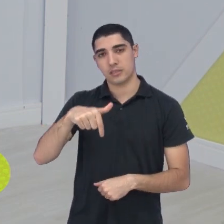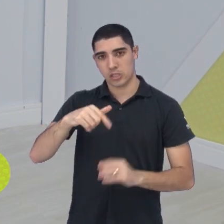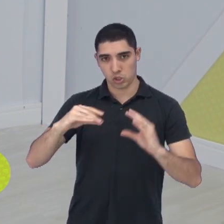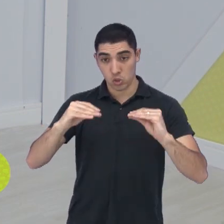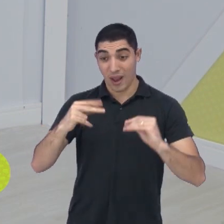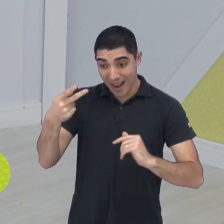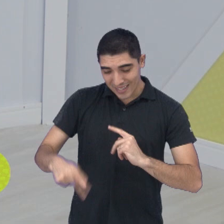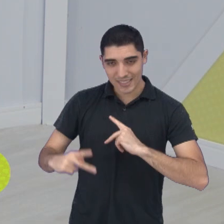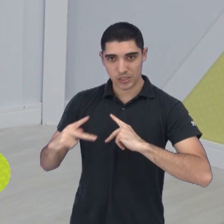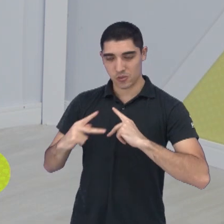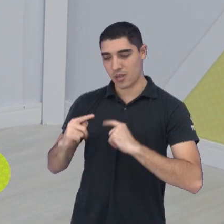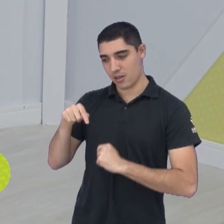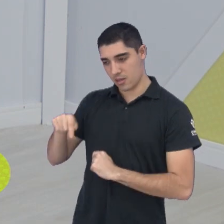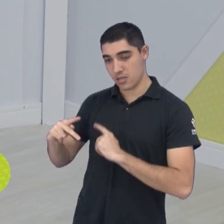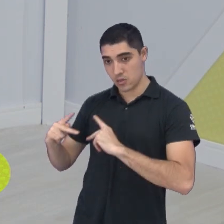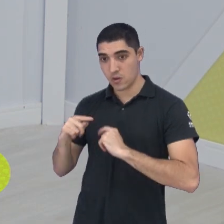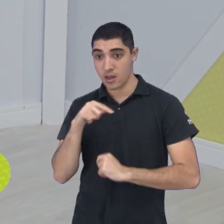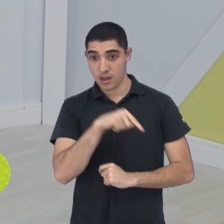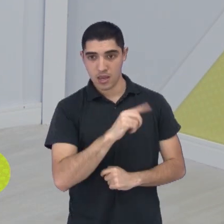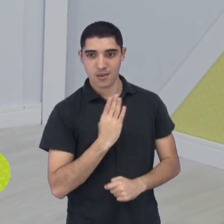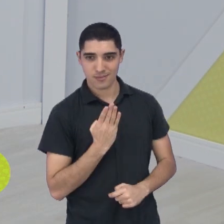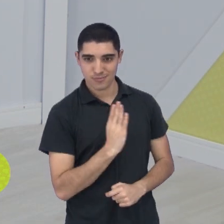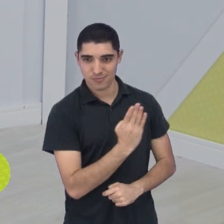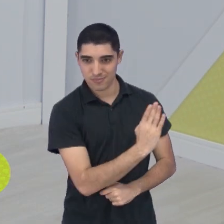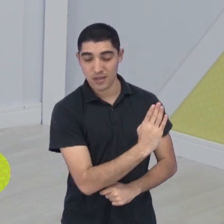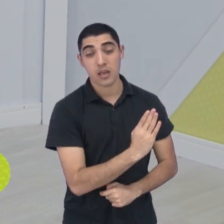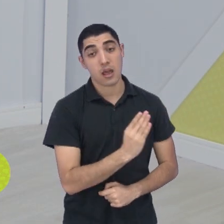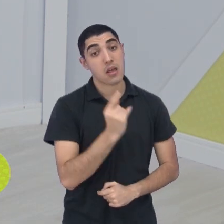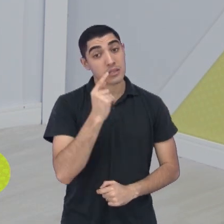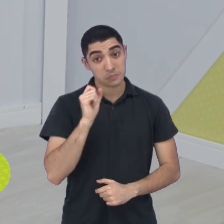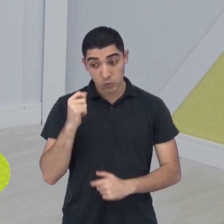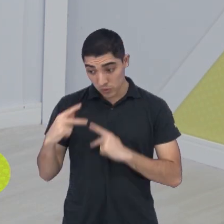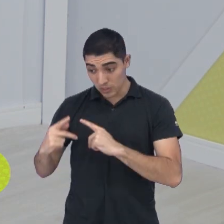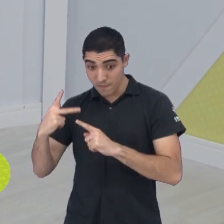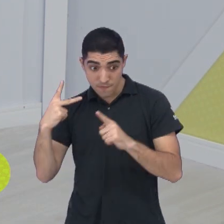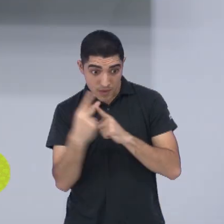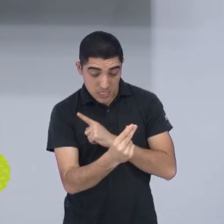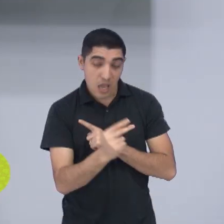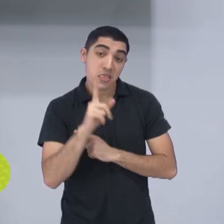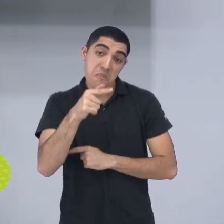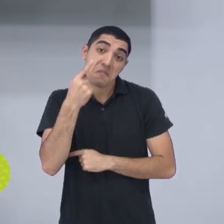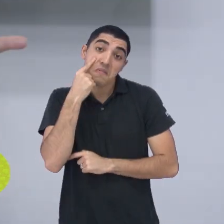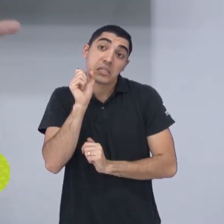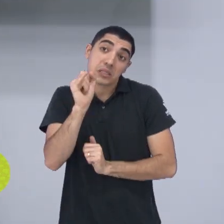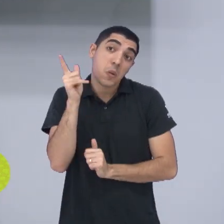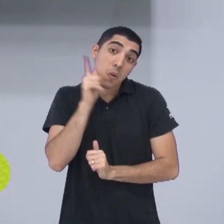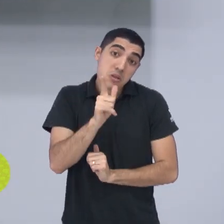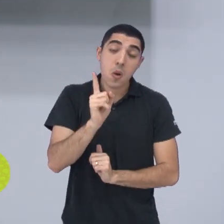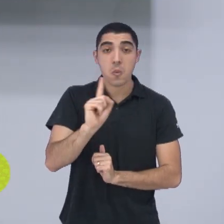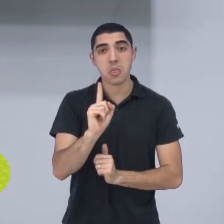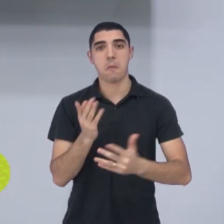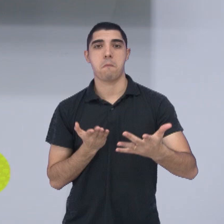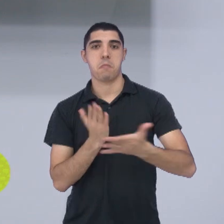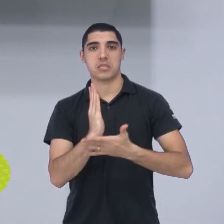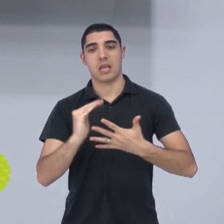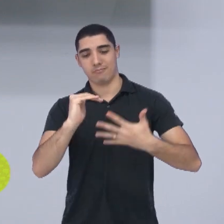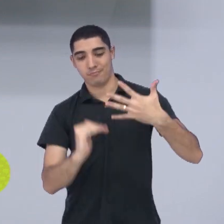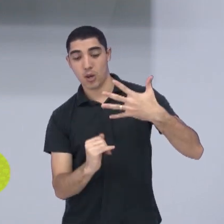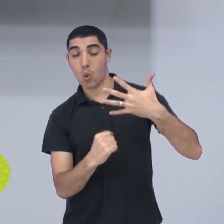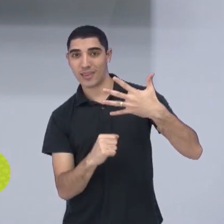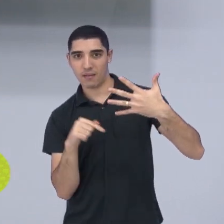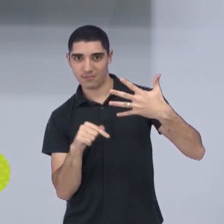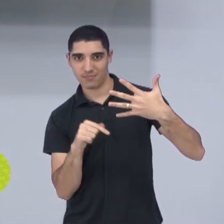papel, vencer a equipe do Tubarão e aí depois ver como é que vai ficar a classificação, né, Brunão? E além de ter a chance